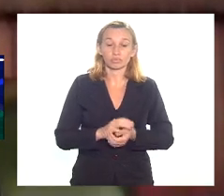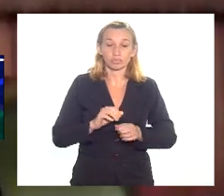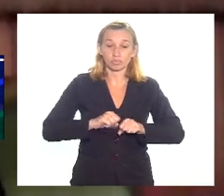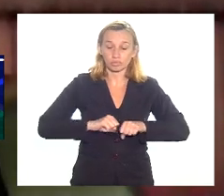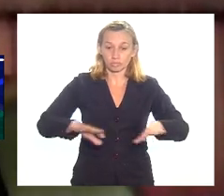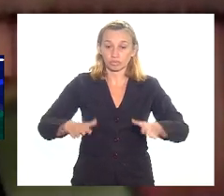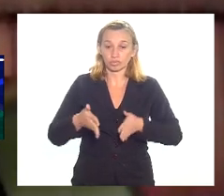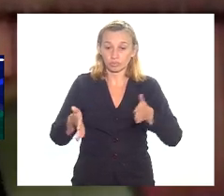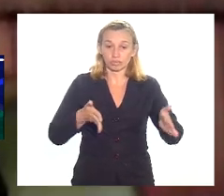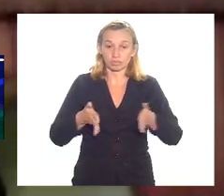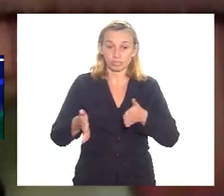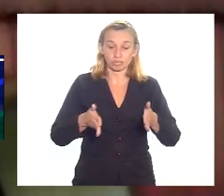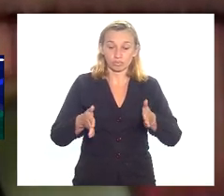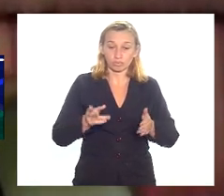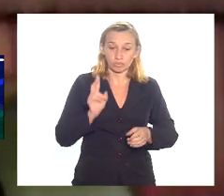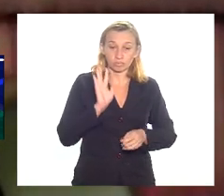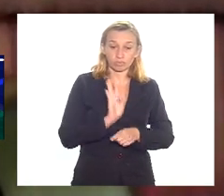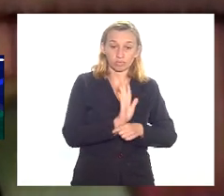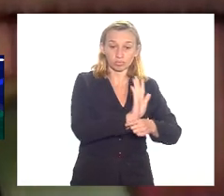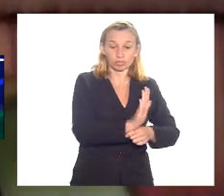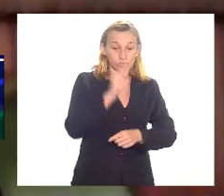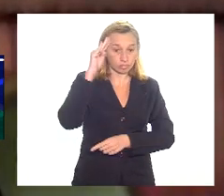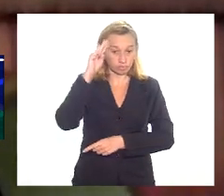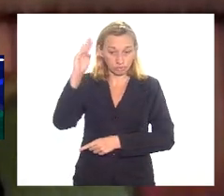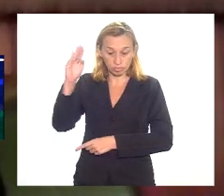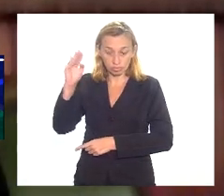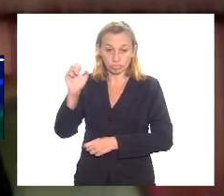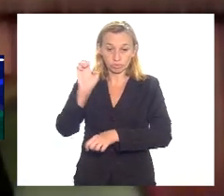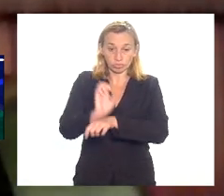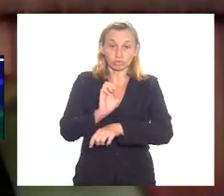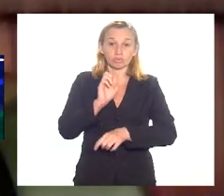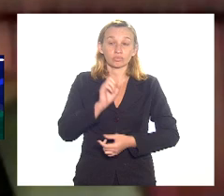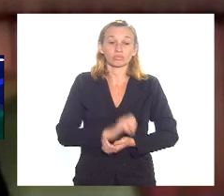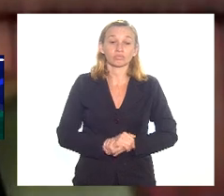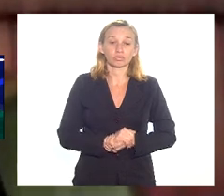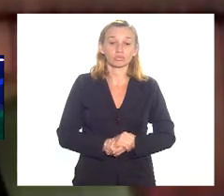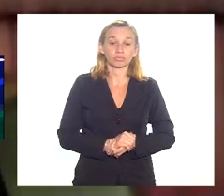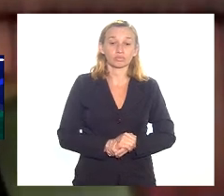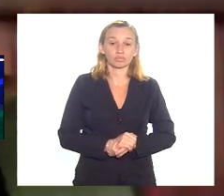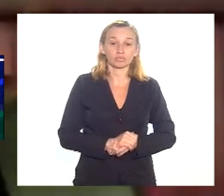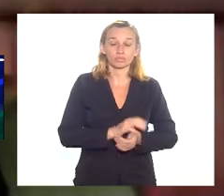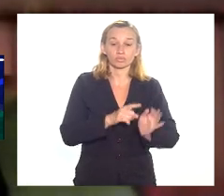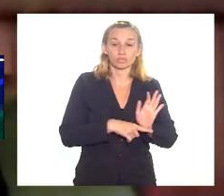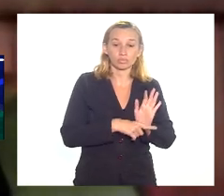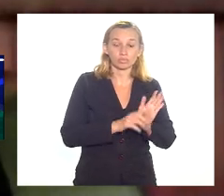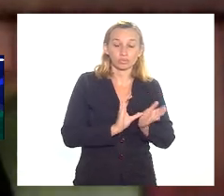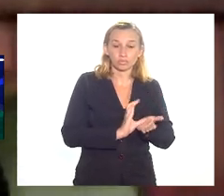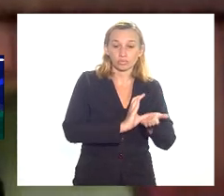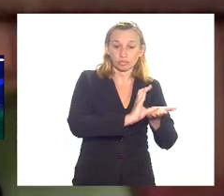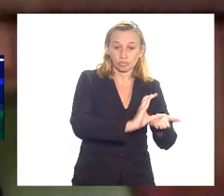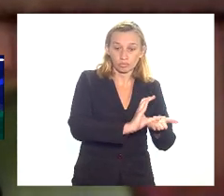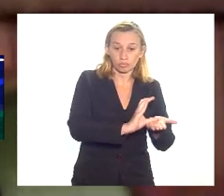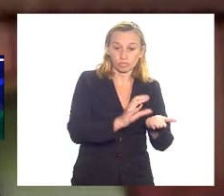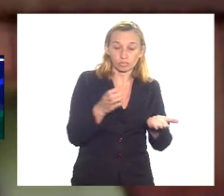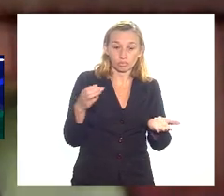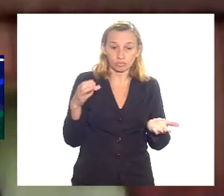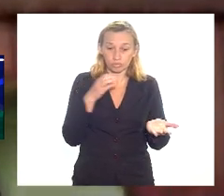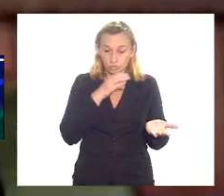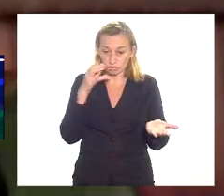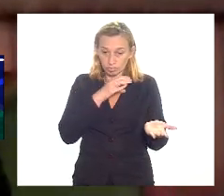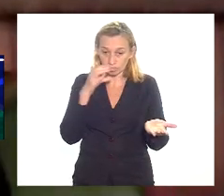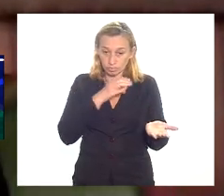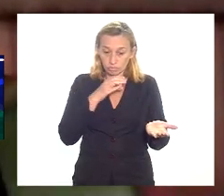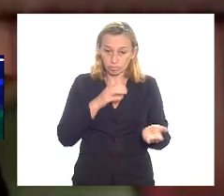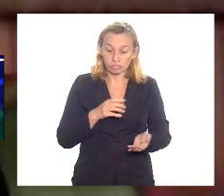essa categoria, a principal ajuda do Estado, veio do auxílio emergencial. As domésticas foram